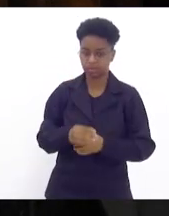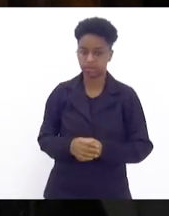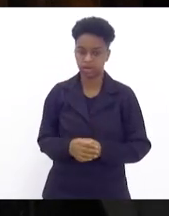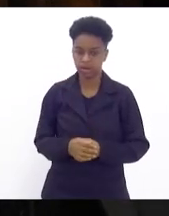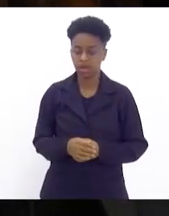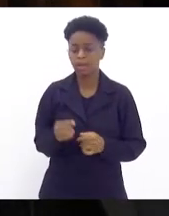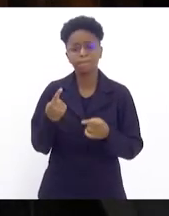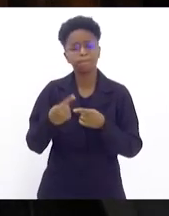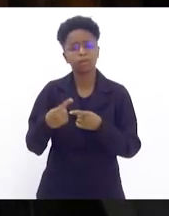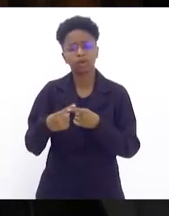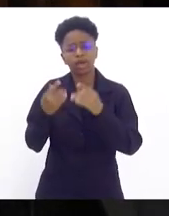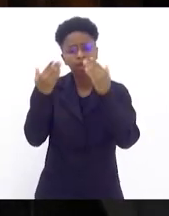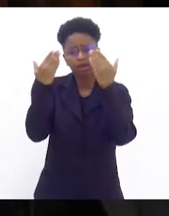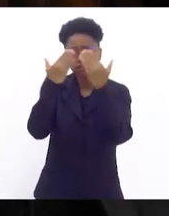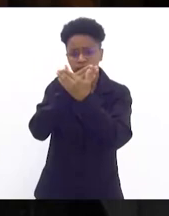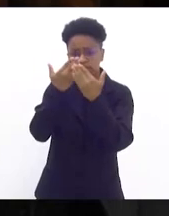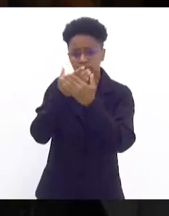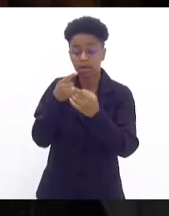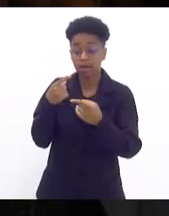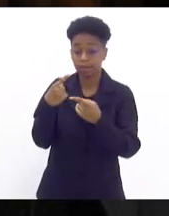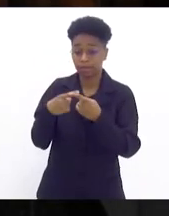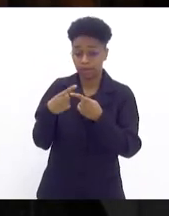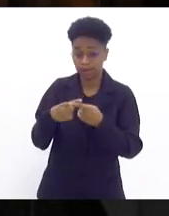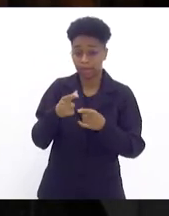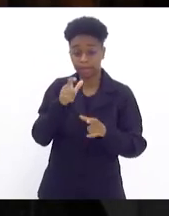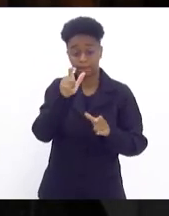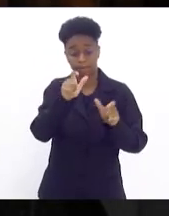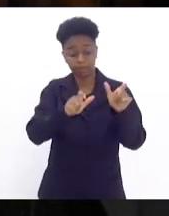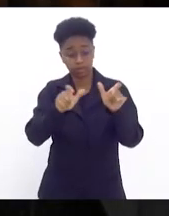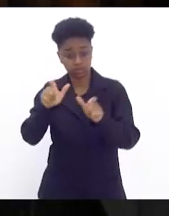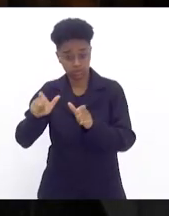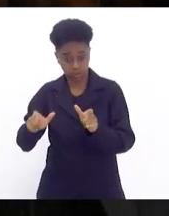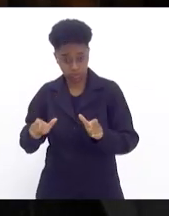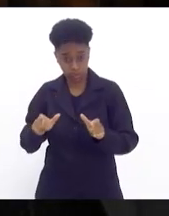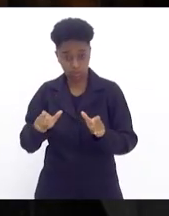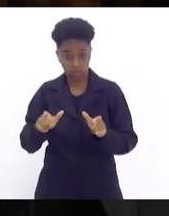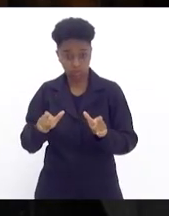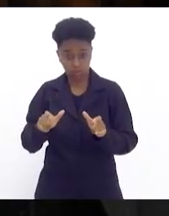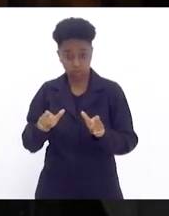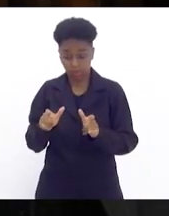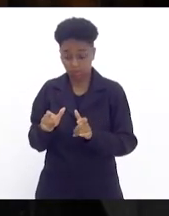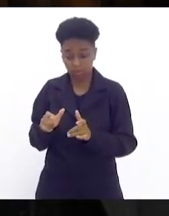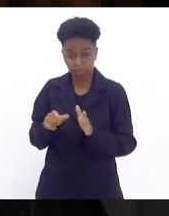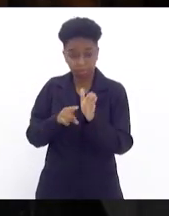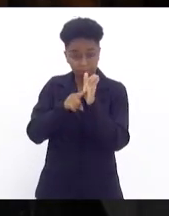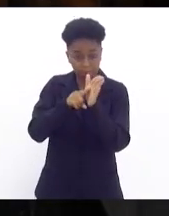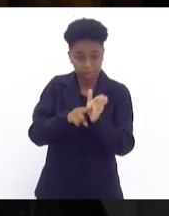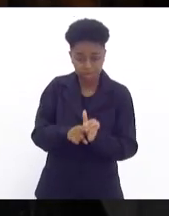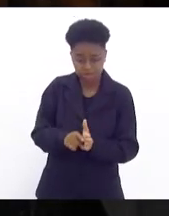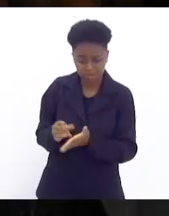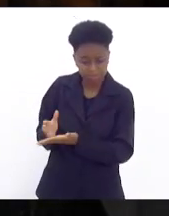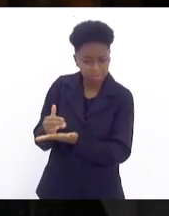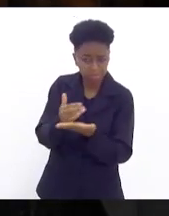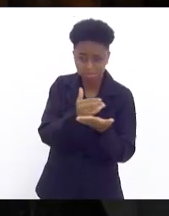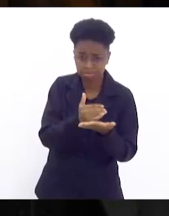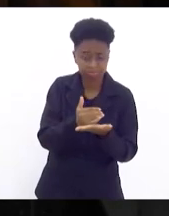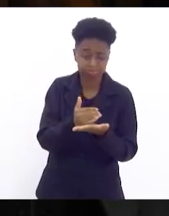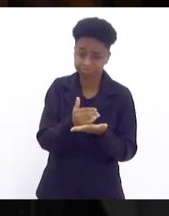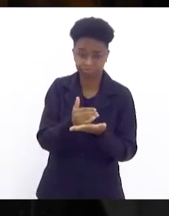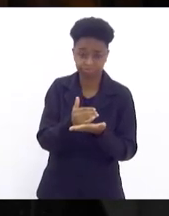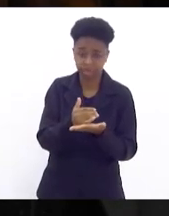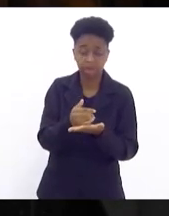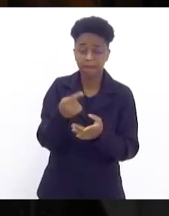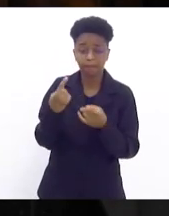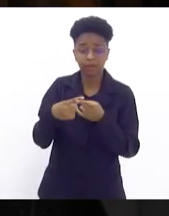as que são invisíveis que são pessoas que o senso não pega porque nem